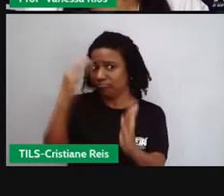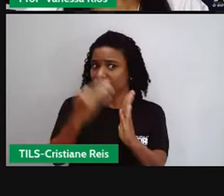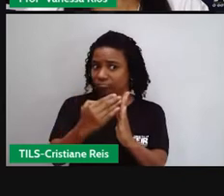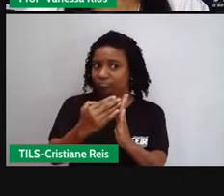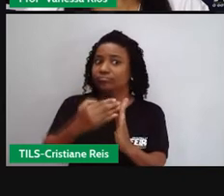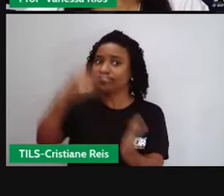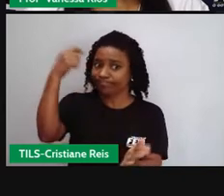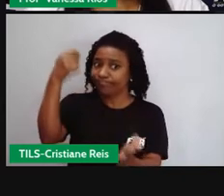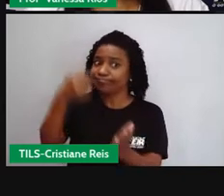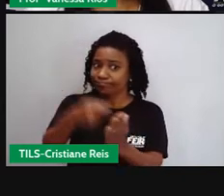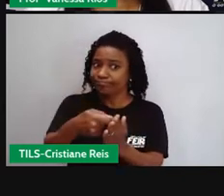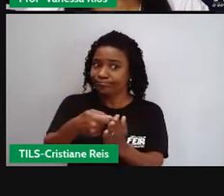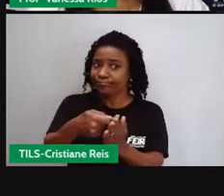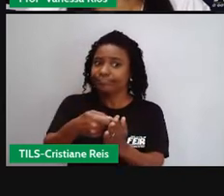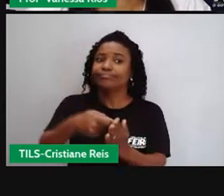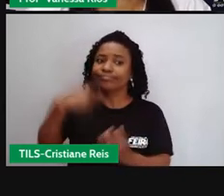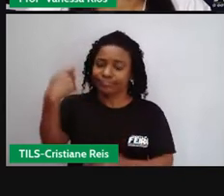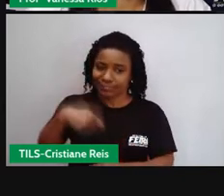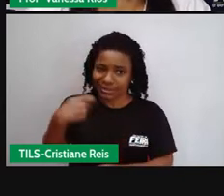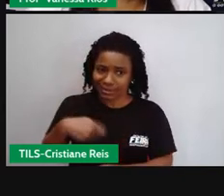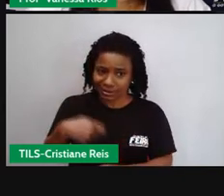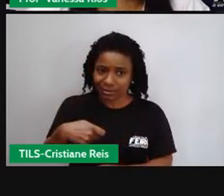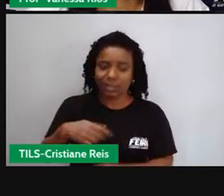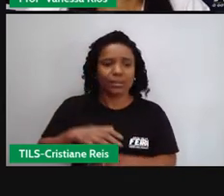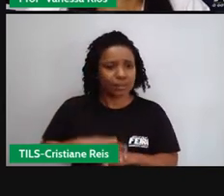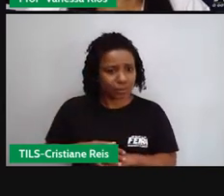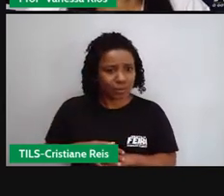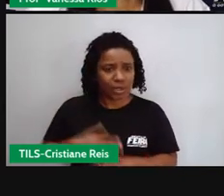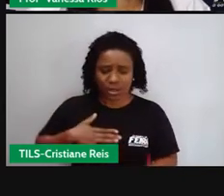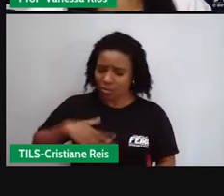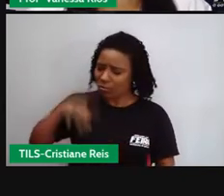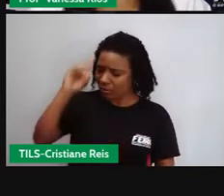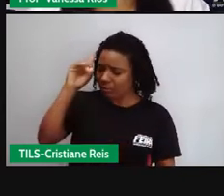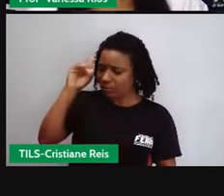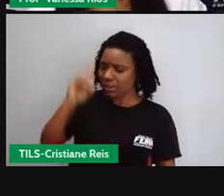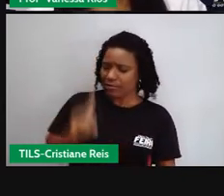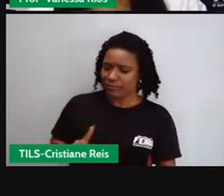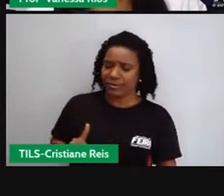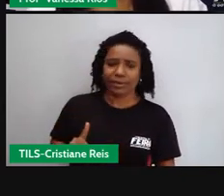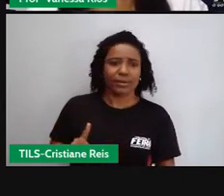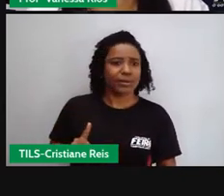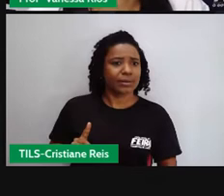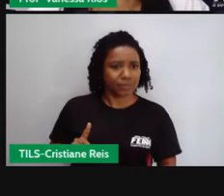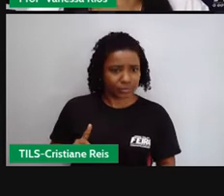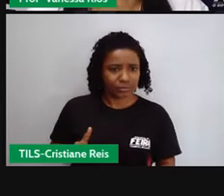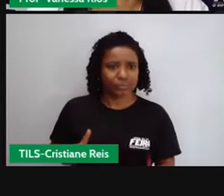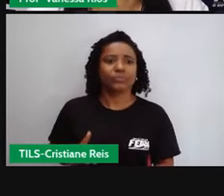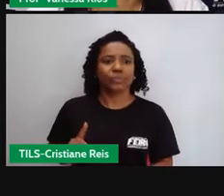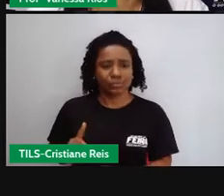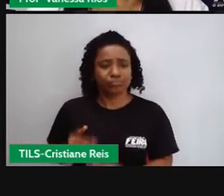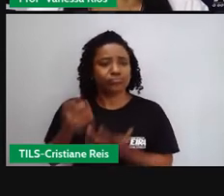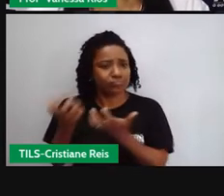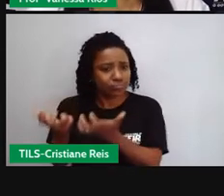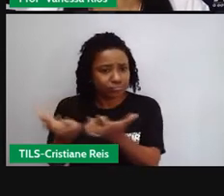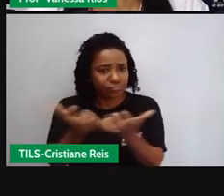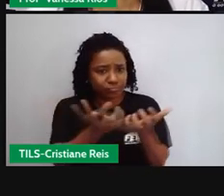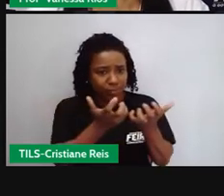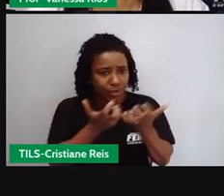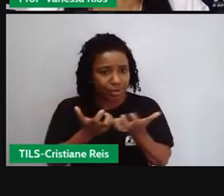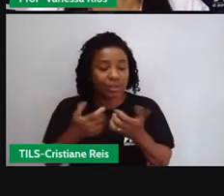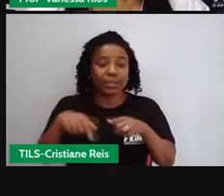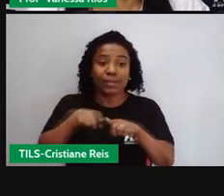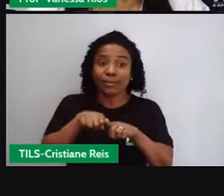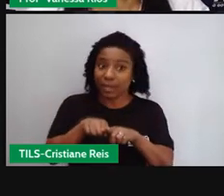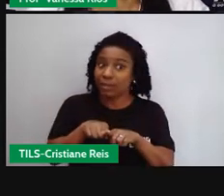aí respeitados também os meus direitos, eu estou aí exercendo a minha cidadania. E a gente